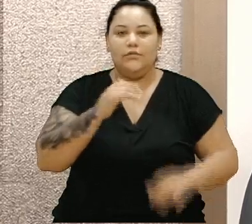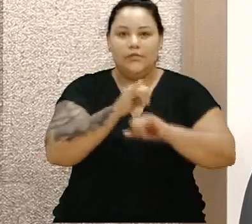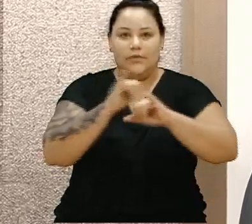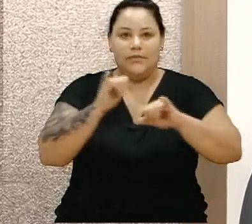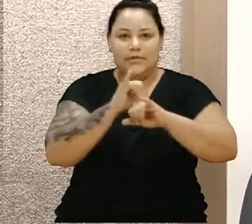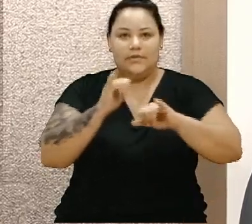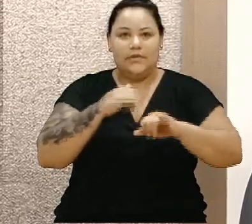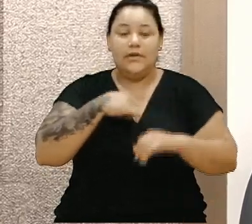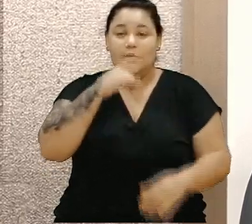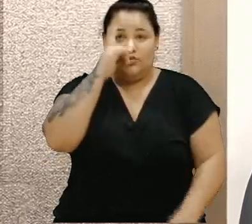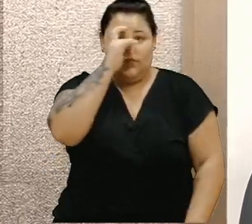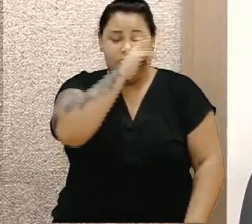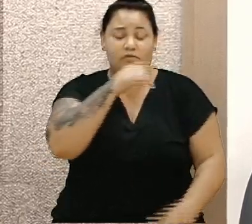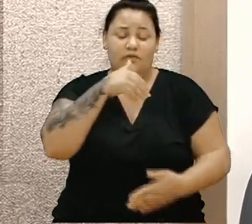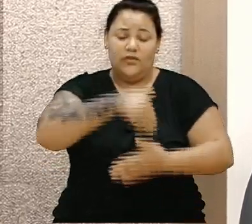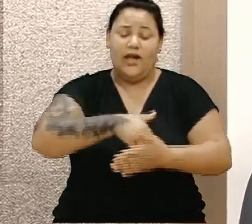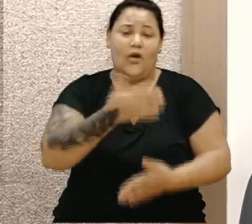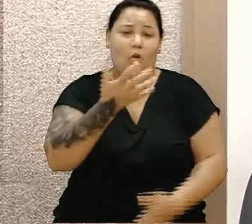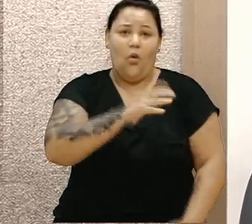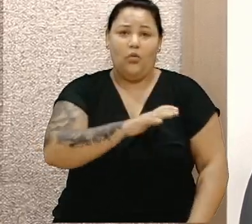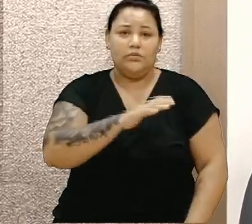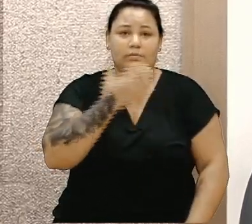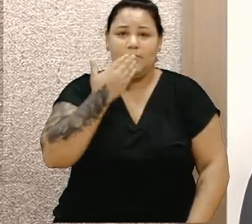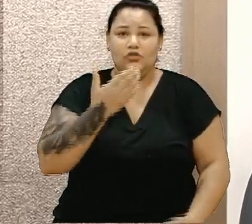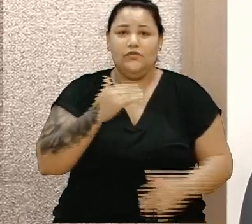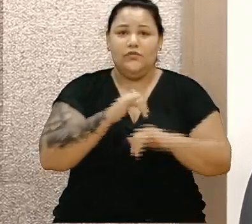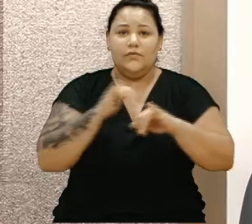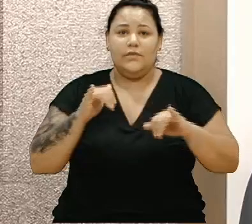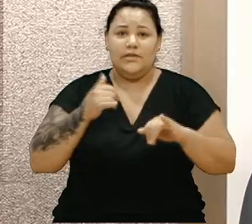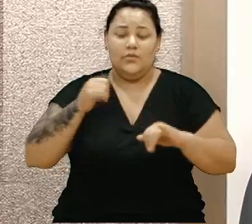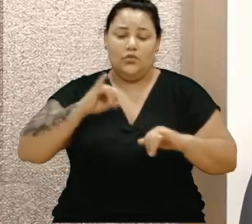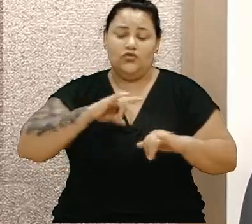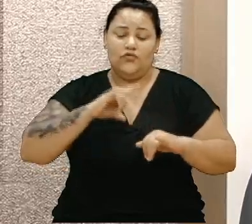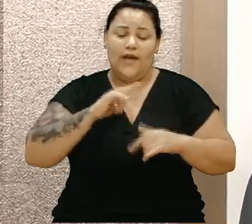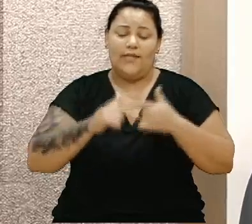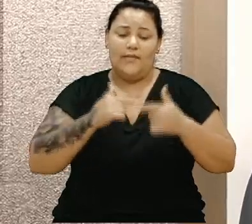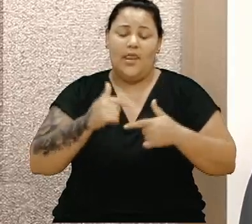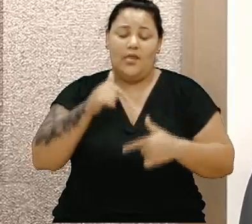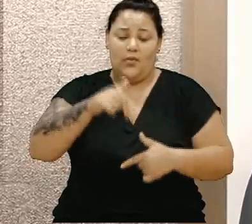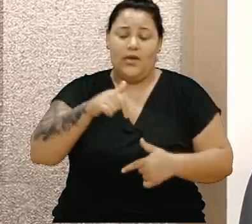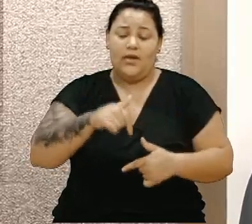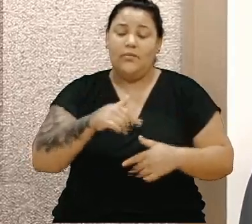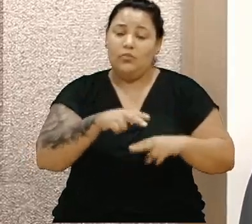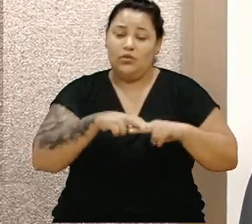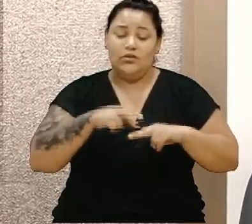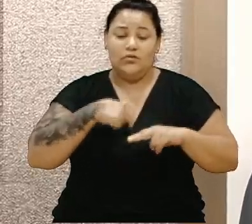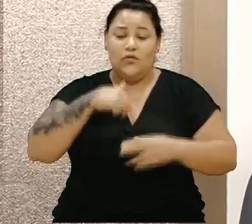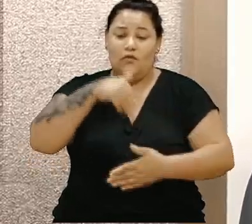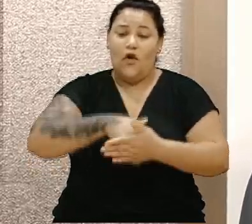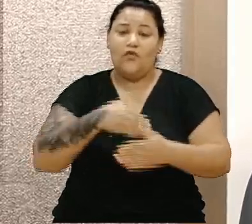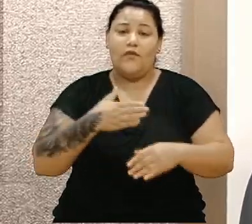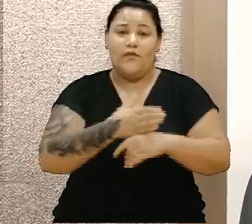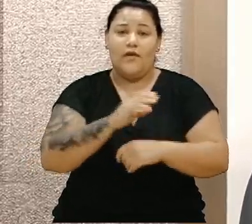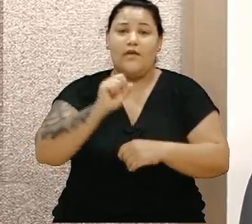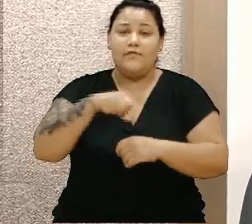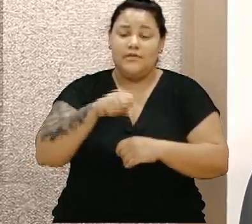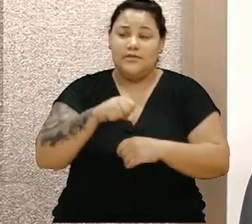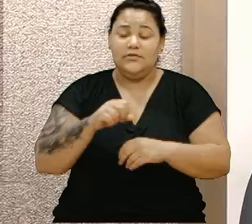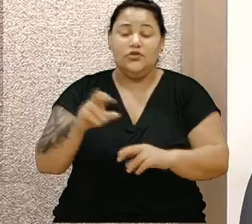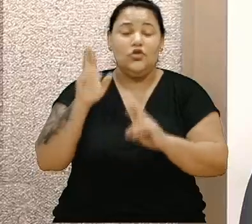dificilmente votarei contra enquanto aqui estiver nessa casa. Então, nesse sentido, voto favorável,